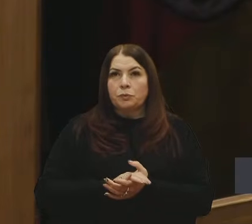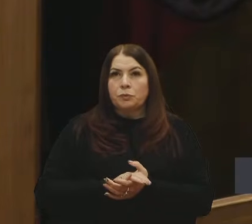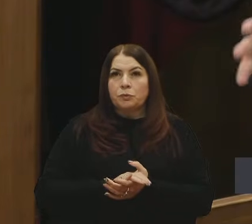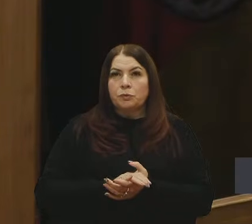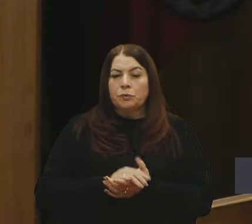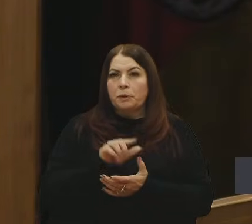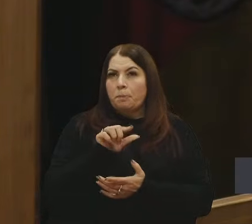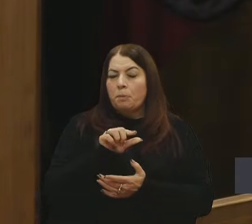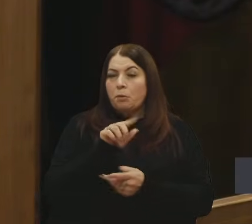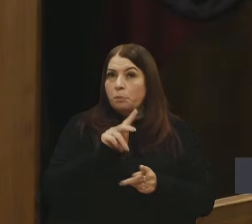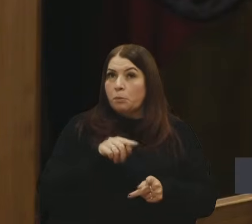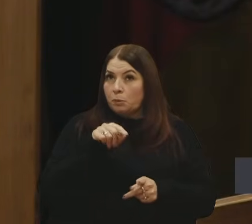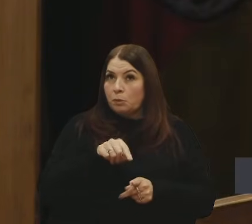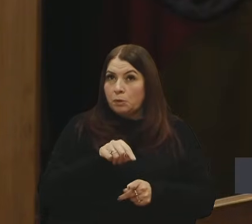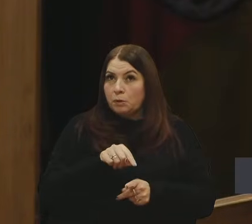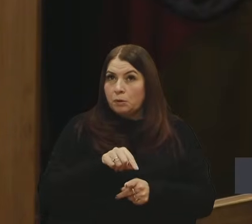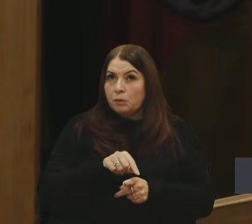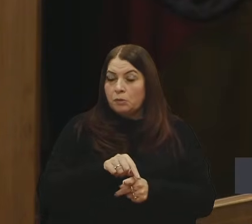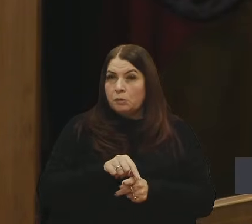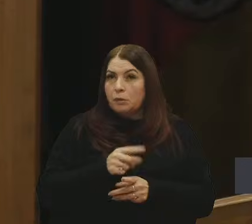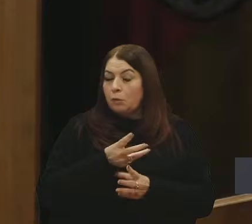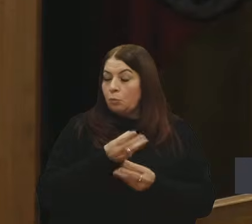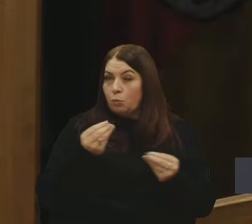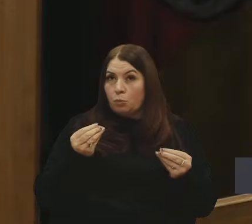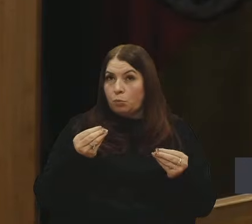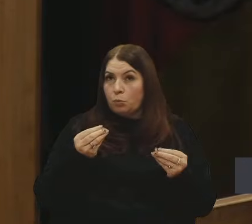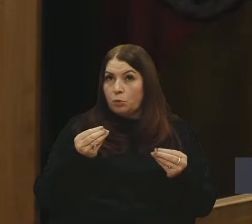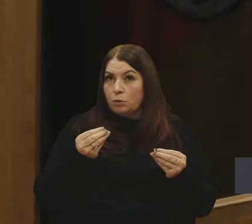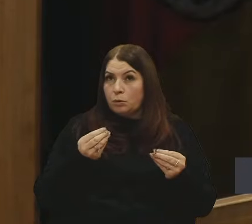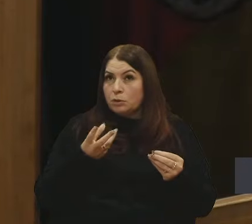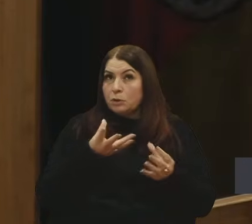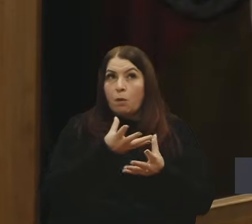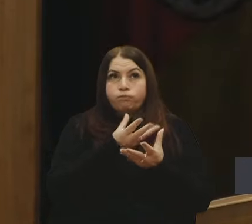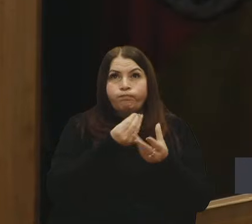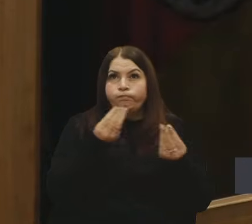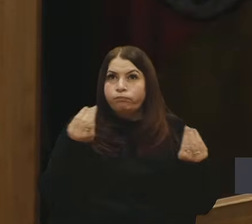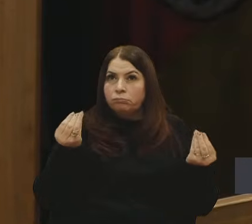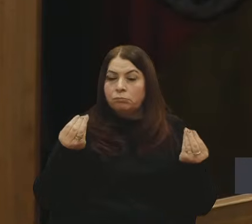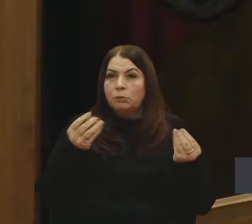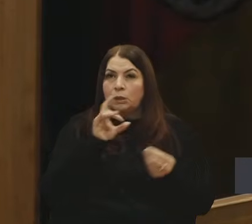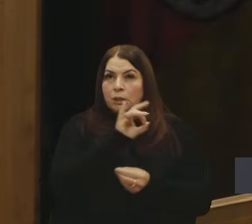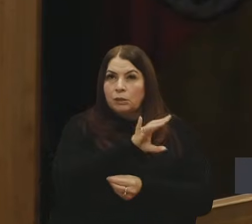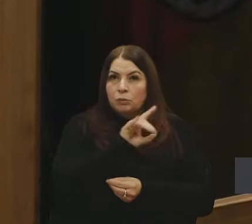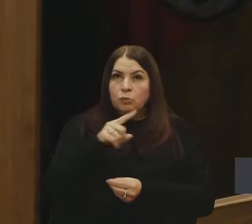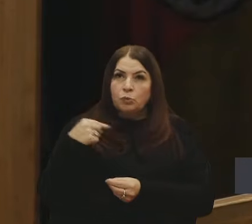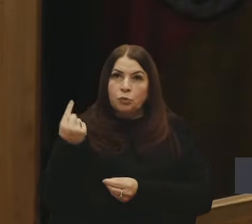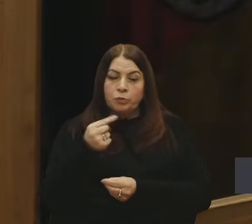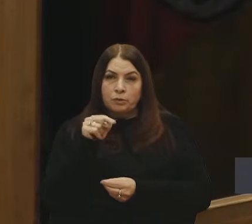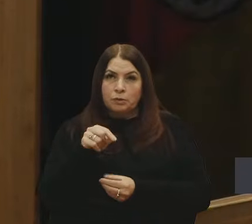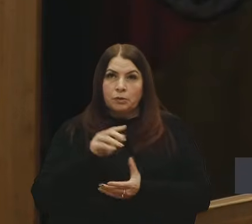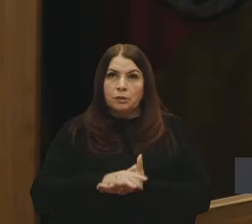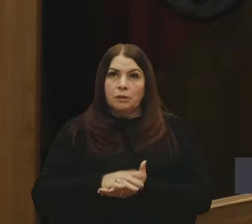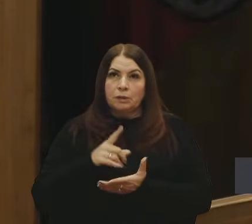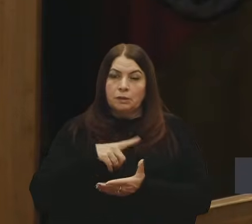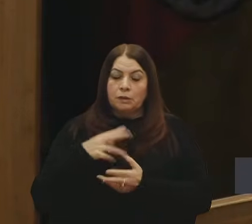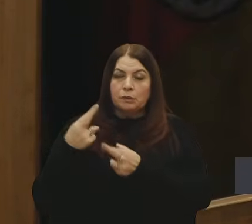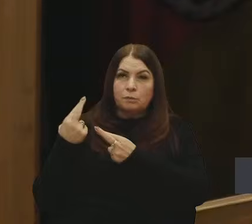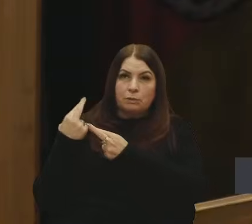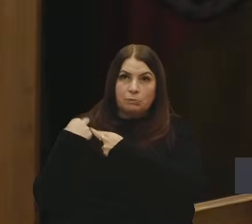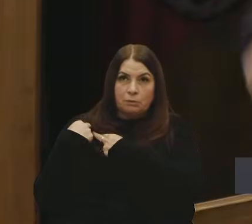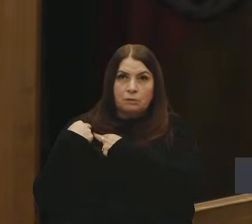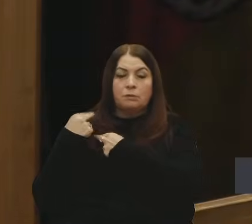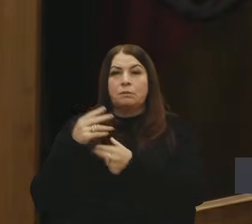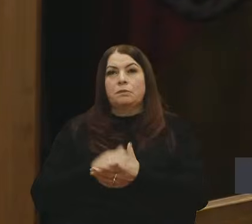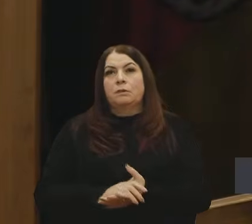em poucos aqui, nós somos muitos, nós somos milhares, porque cada um de nós aqui tem a